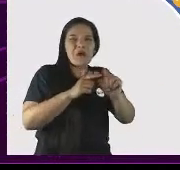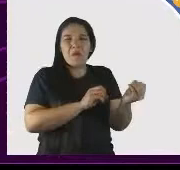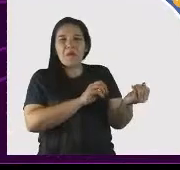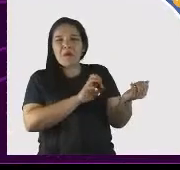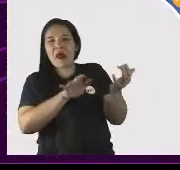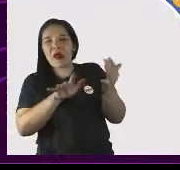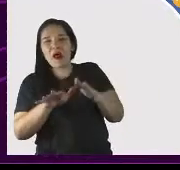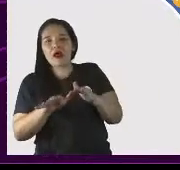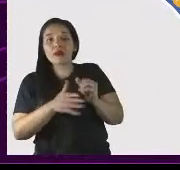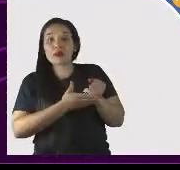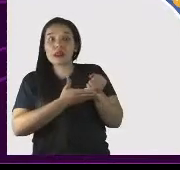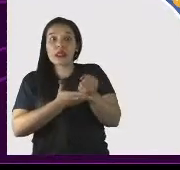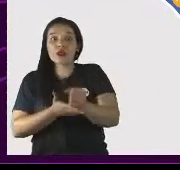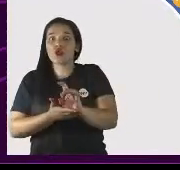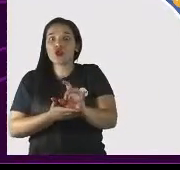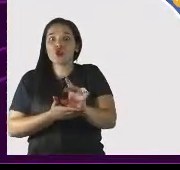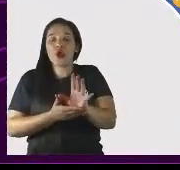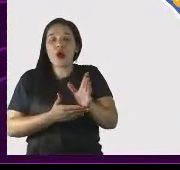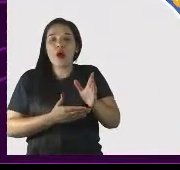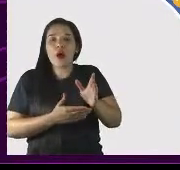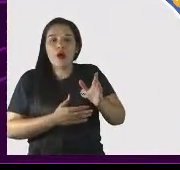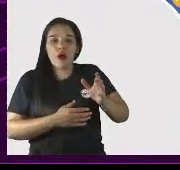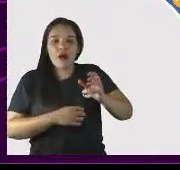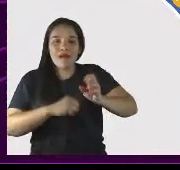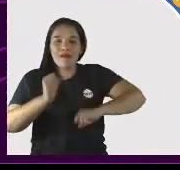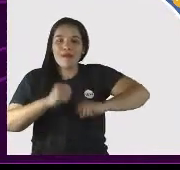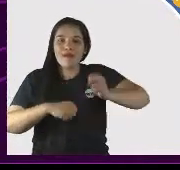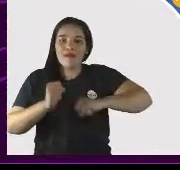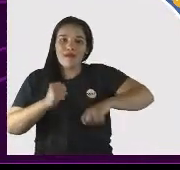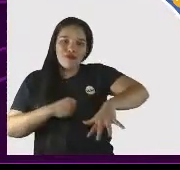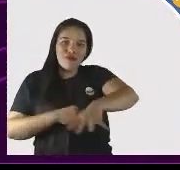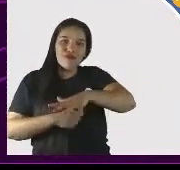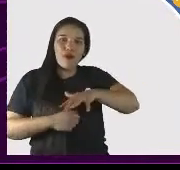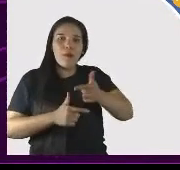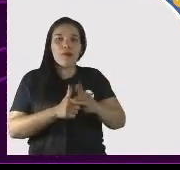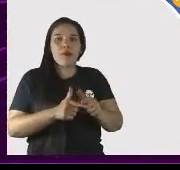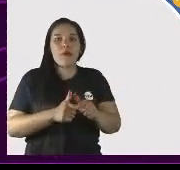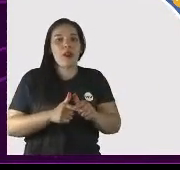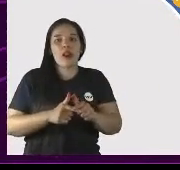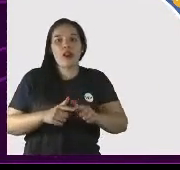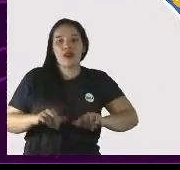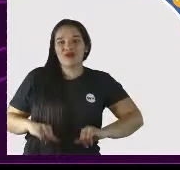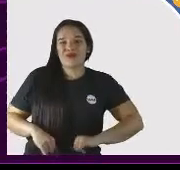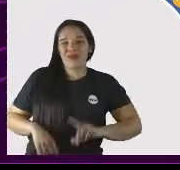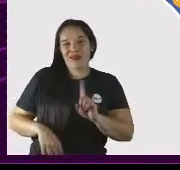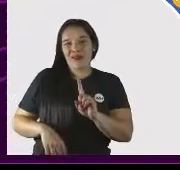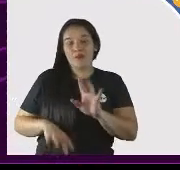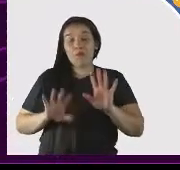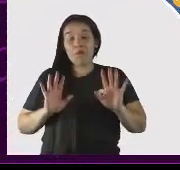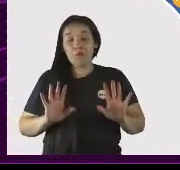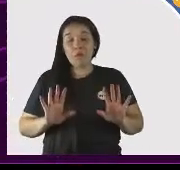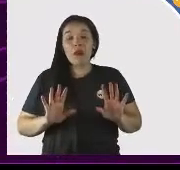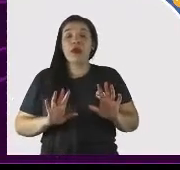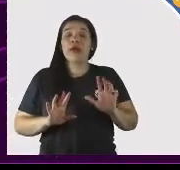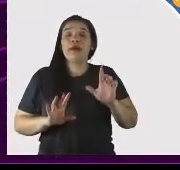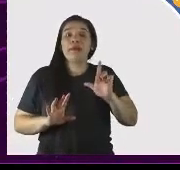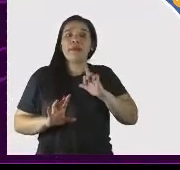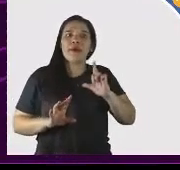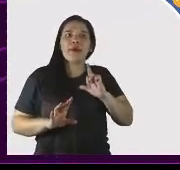Então não é só indústria automobilística está sofrendo com isso não é você tem aí